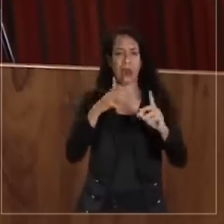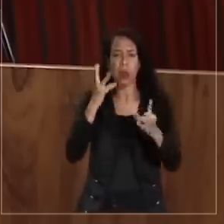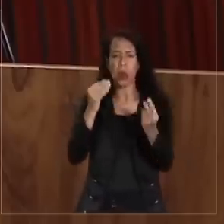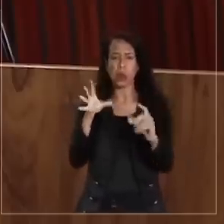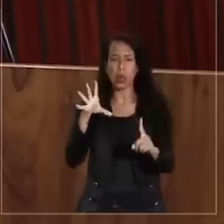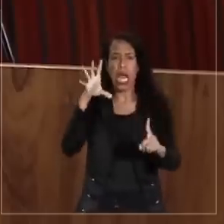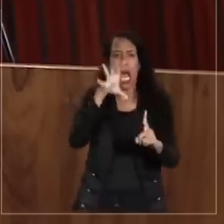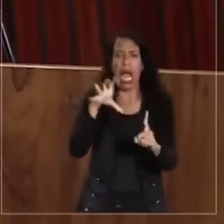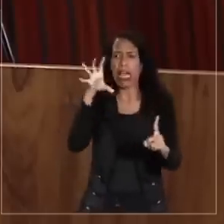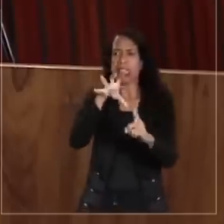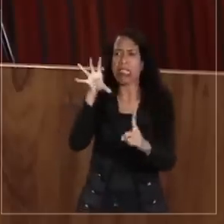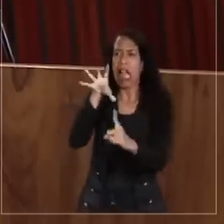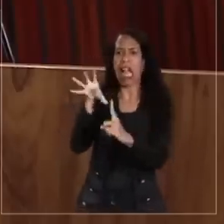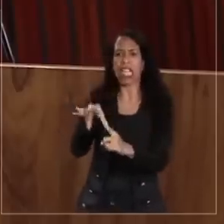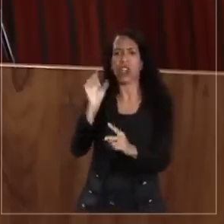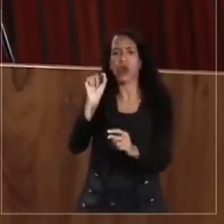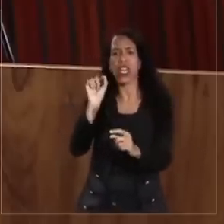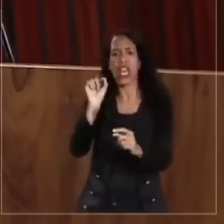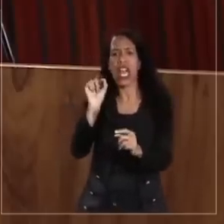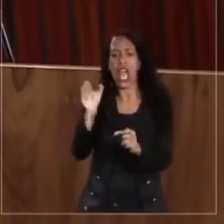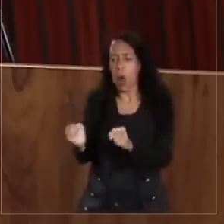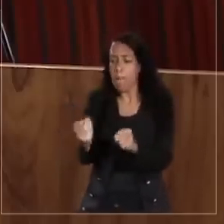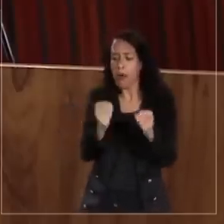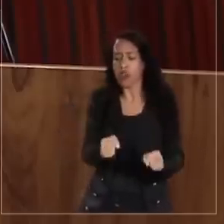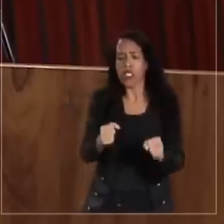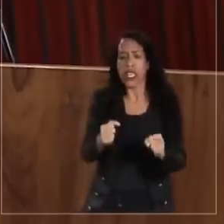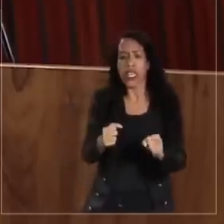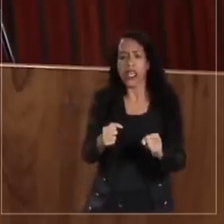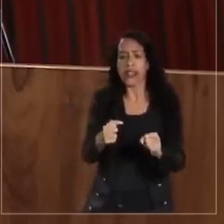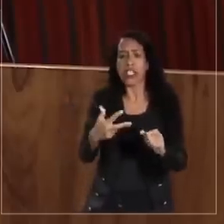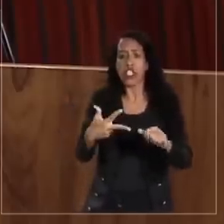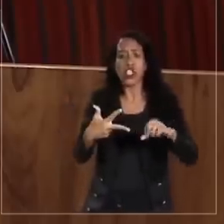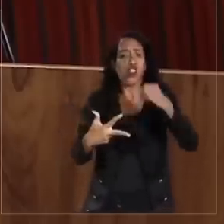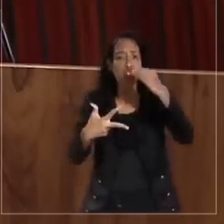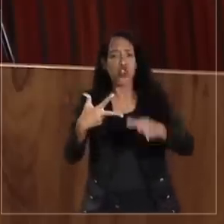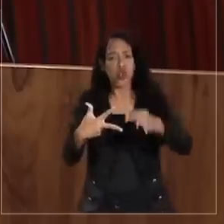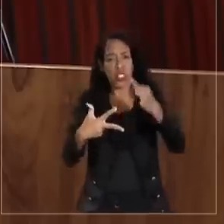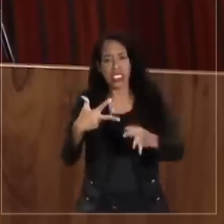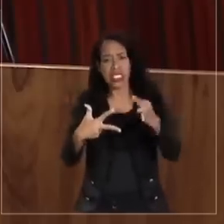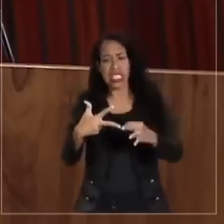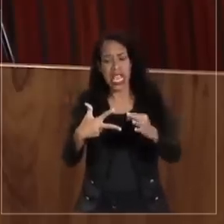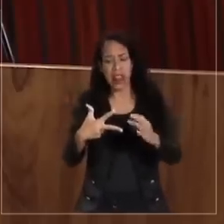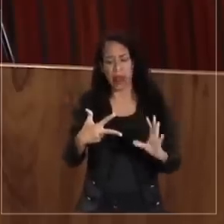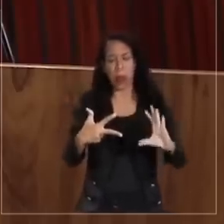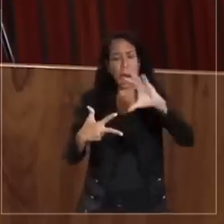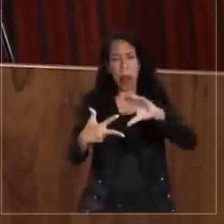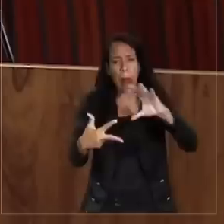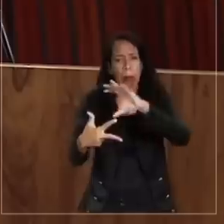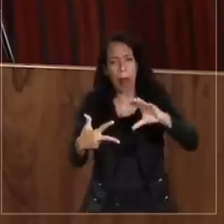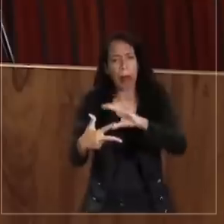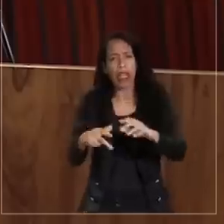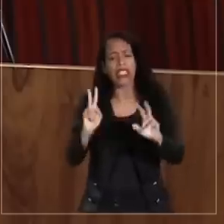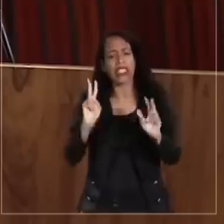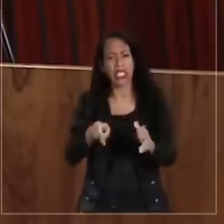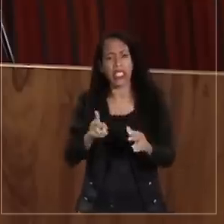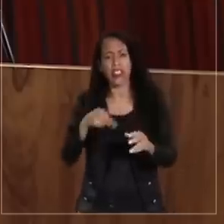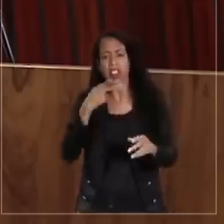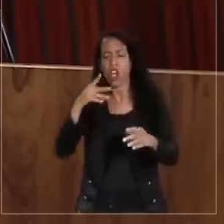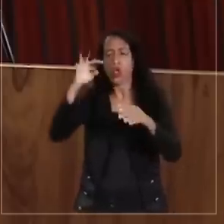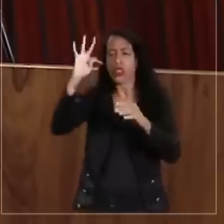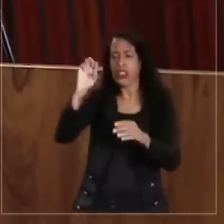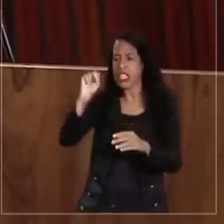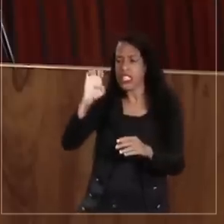ataques ao Poder Judiciário, basicamente na figura de alguns dos seus integrantes, dos ministros do Supremo Tribunal Federal e deste Tribunal Superior